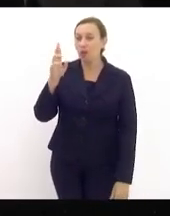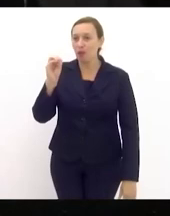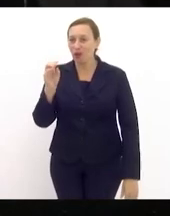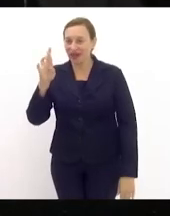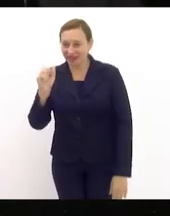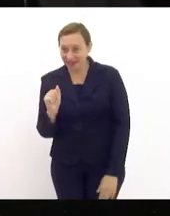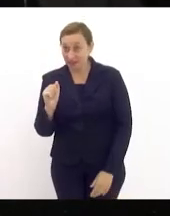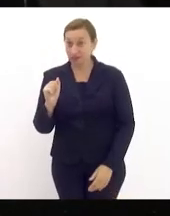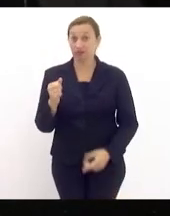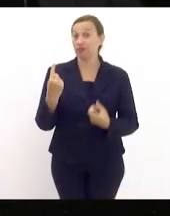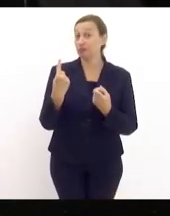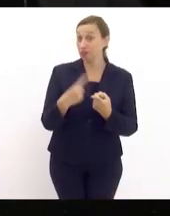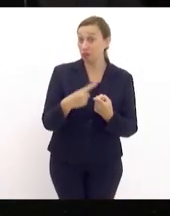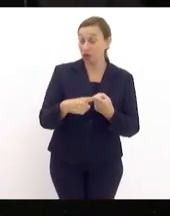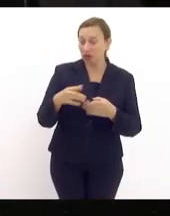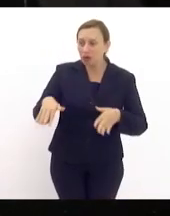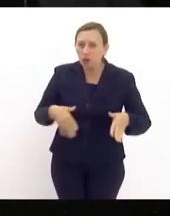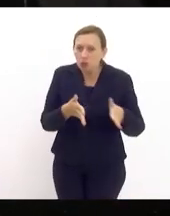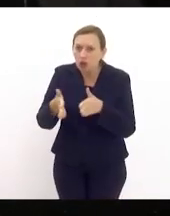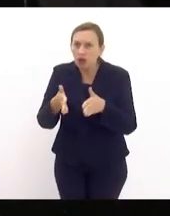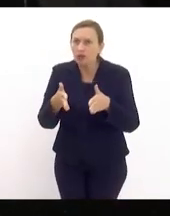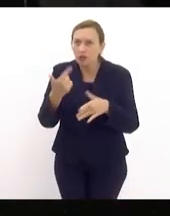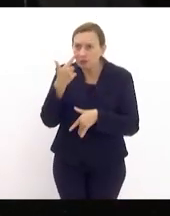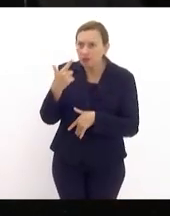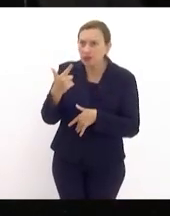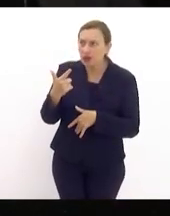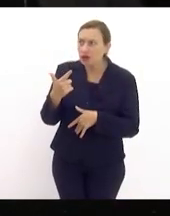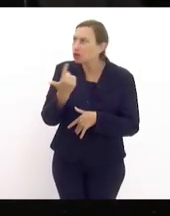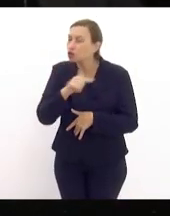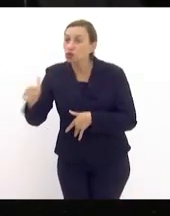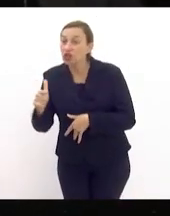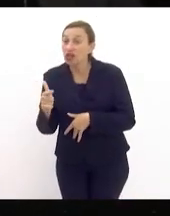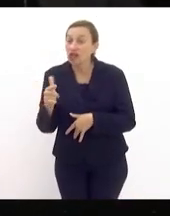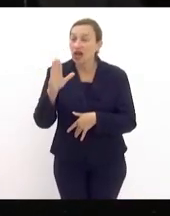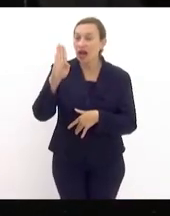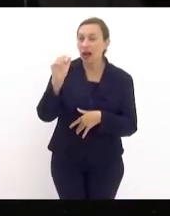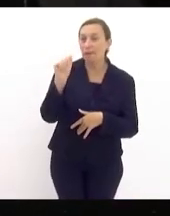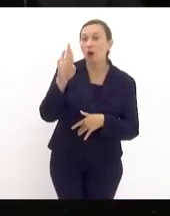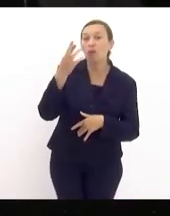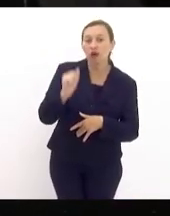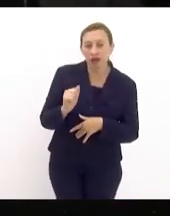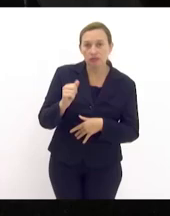sorte, porque no caminho que está, talvez nem abóbora sobe para comer.